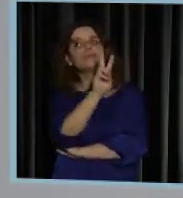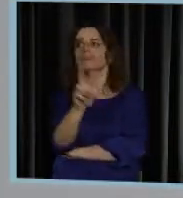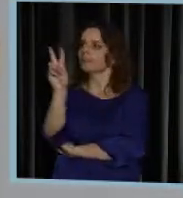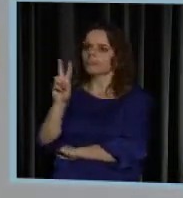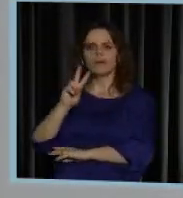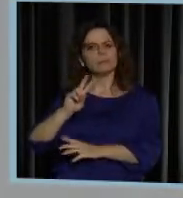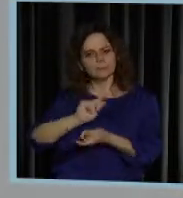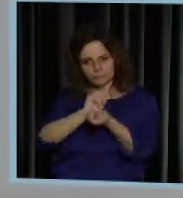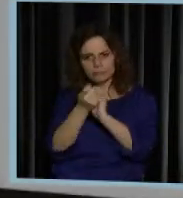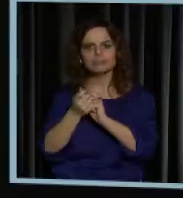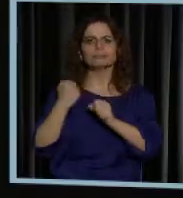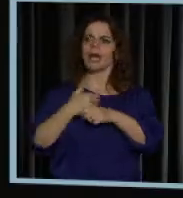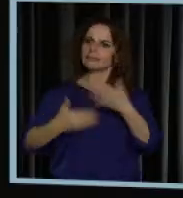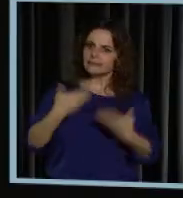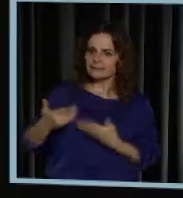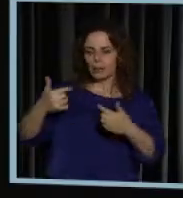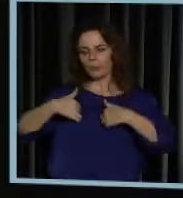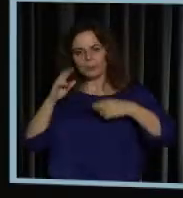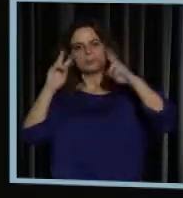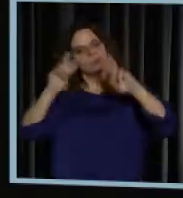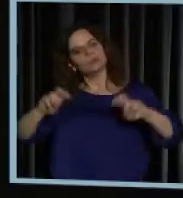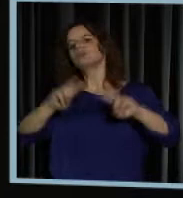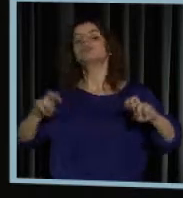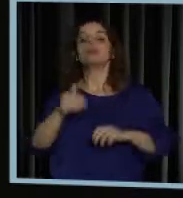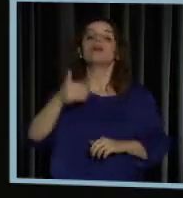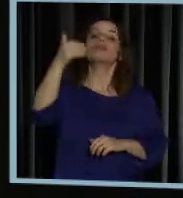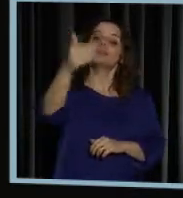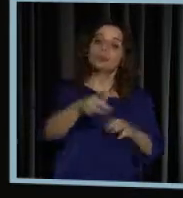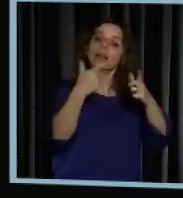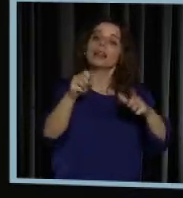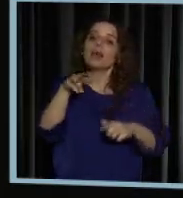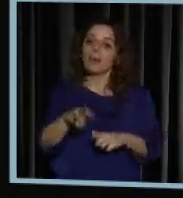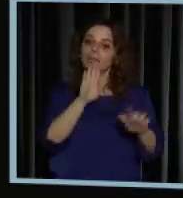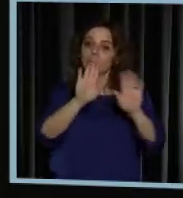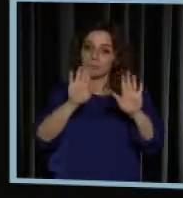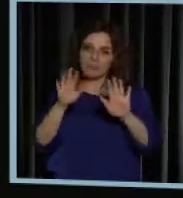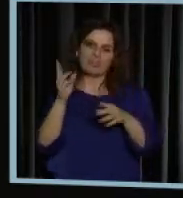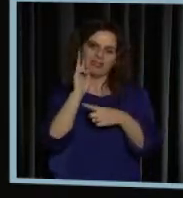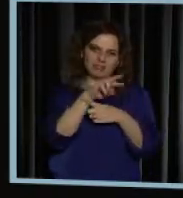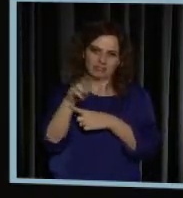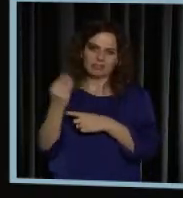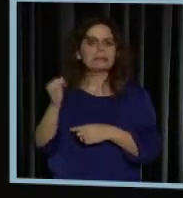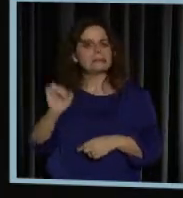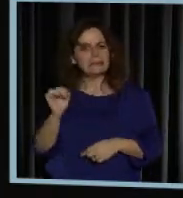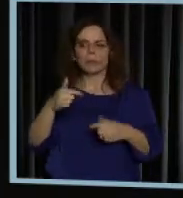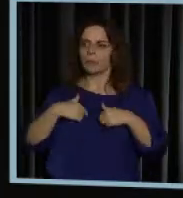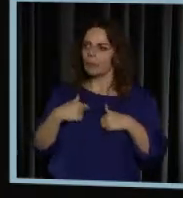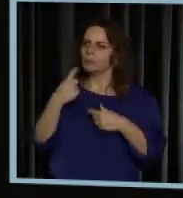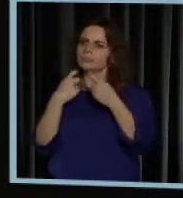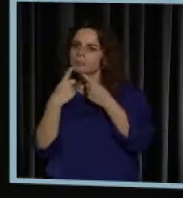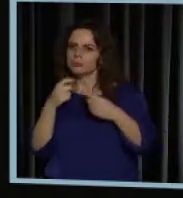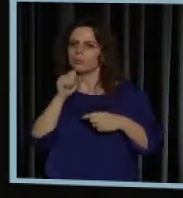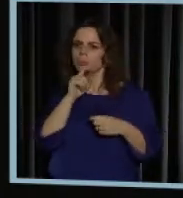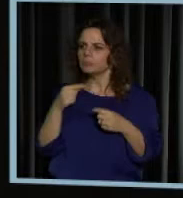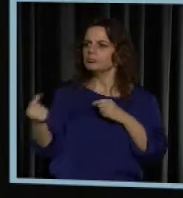onde as pessoas podem descobrir mais. É o futuro. É o futuro da linguagem. Exatamente. Dos museus, no fundo. Podem se questionar, podem discutir entre